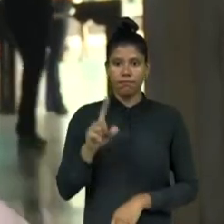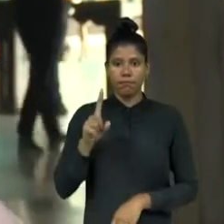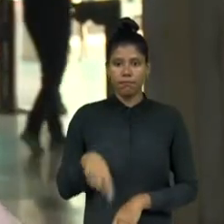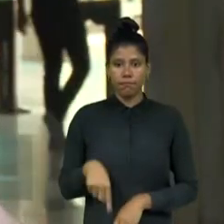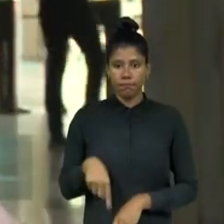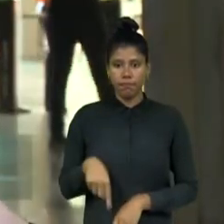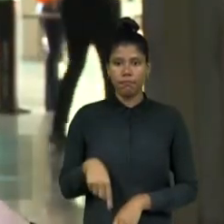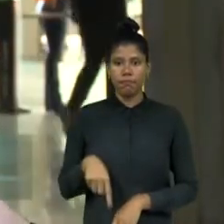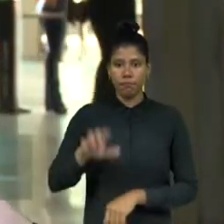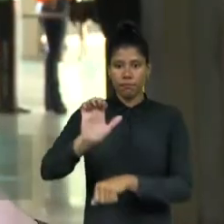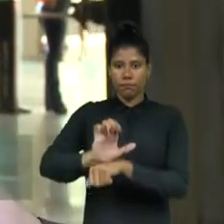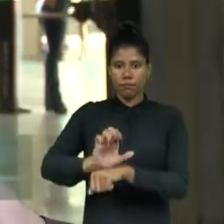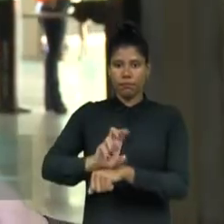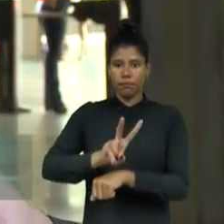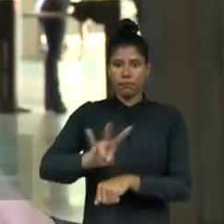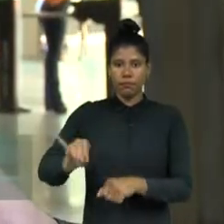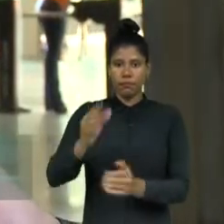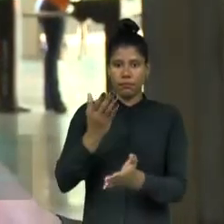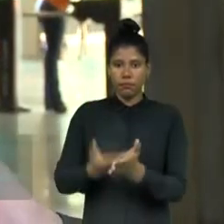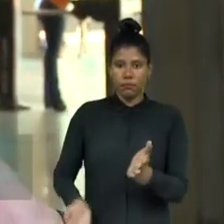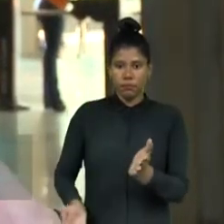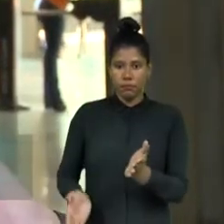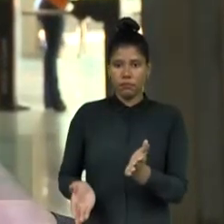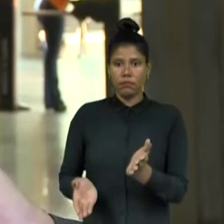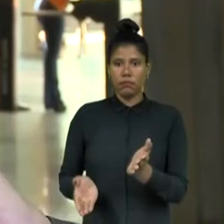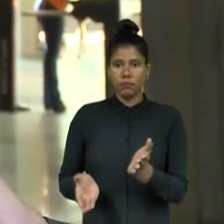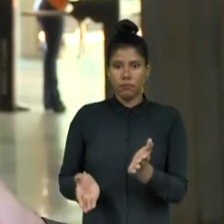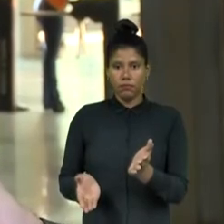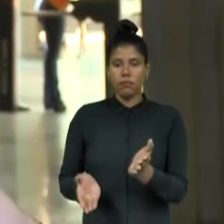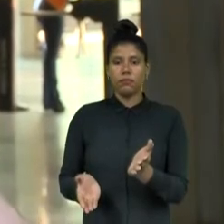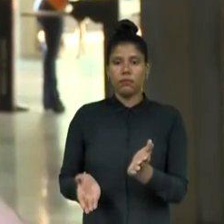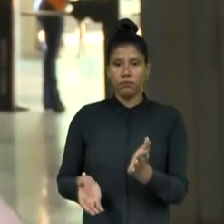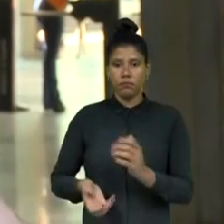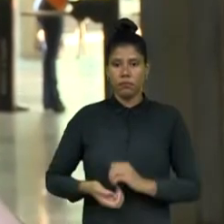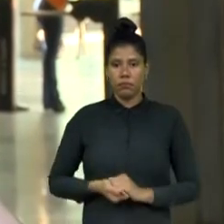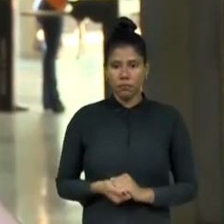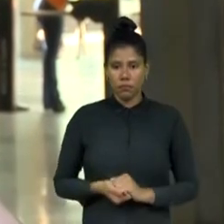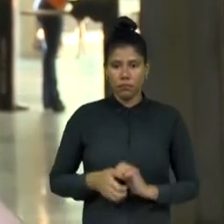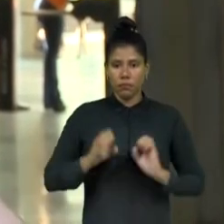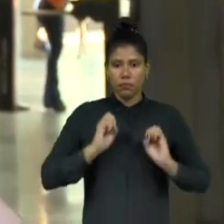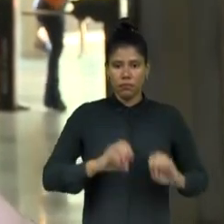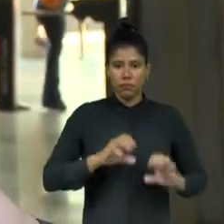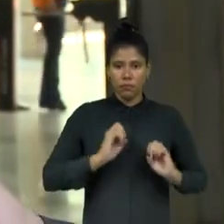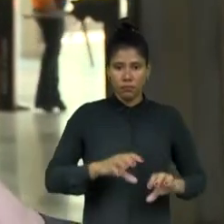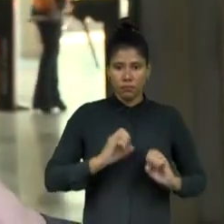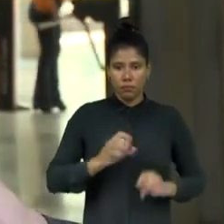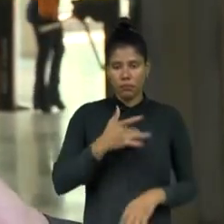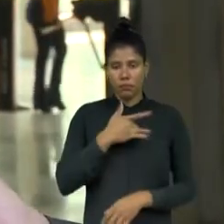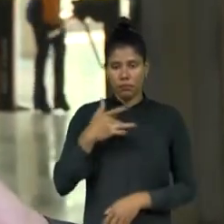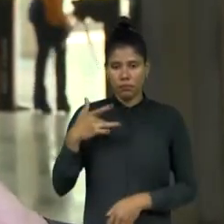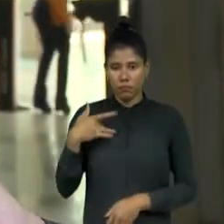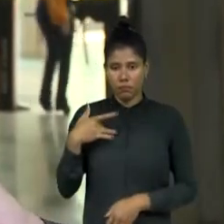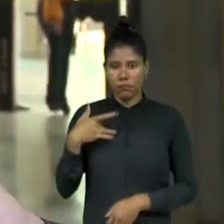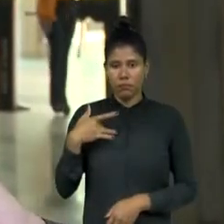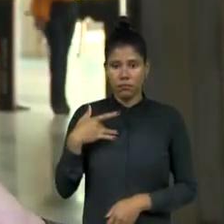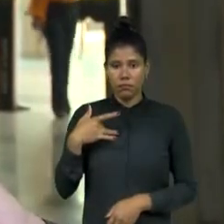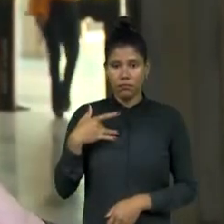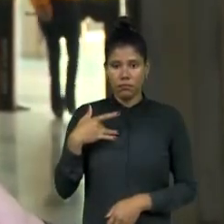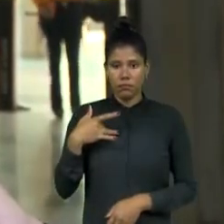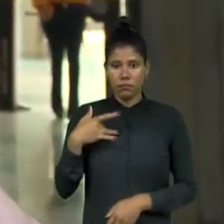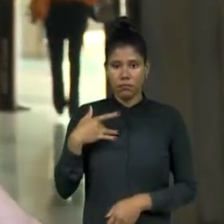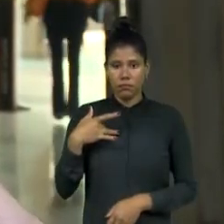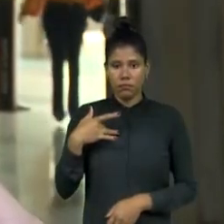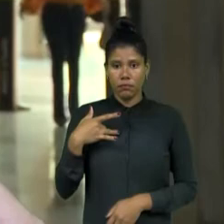deve perder uma arrecadação, a questão da educação, da saúde, né? Mas isso é uma questão